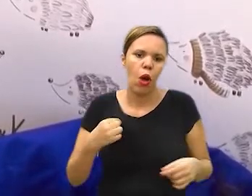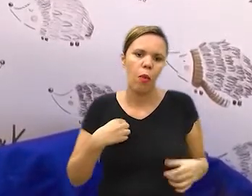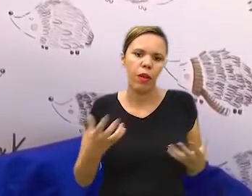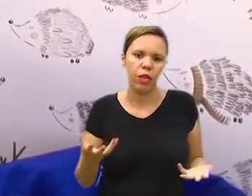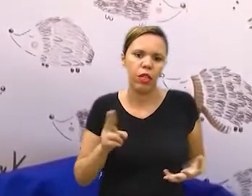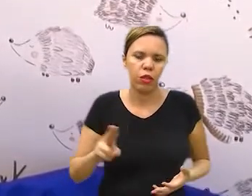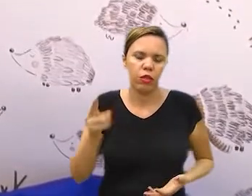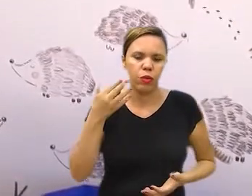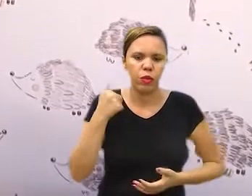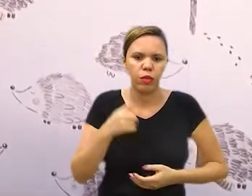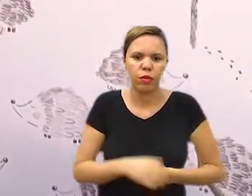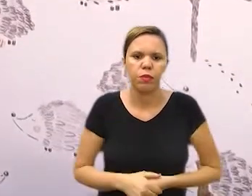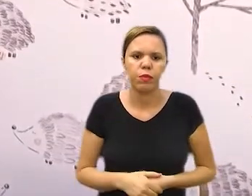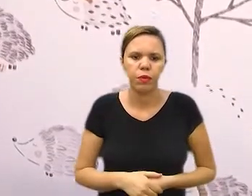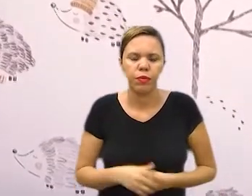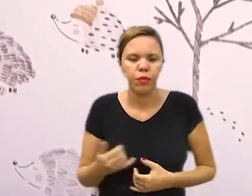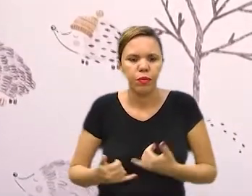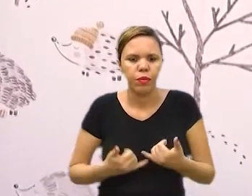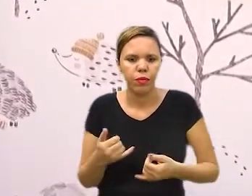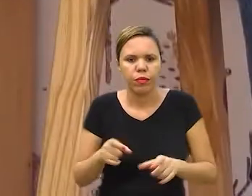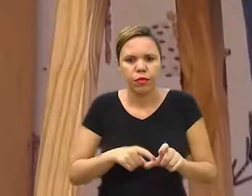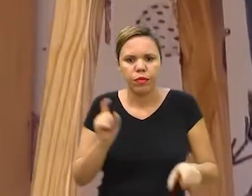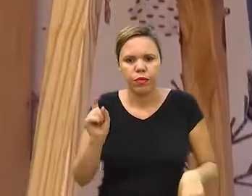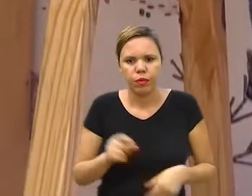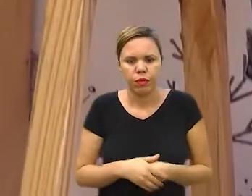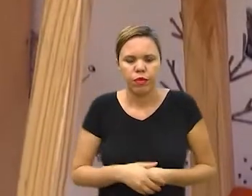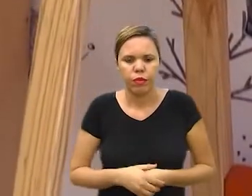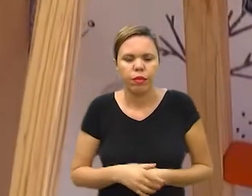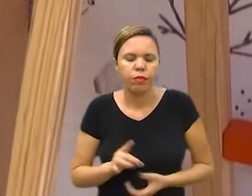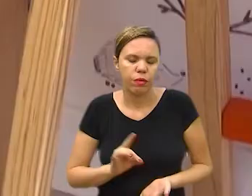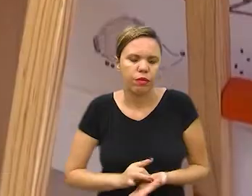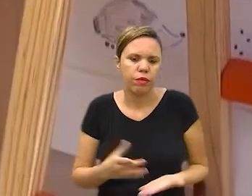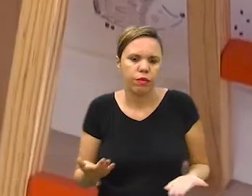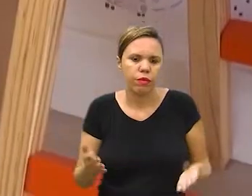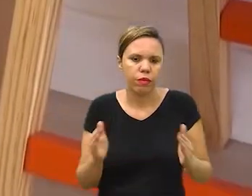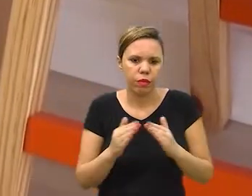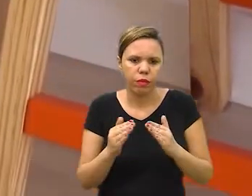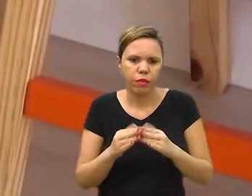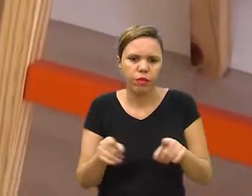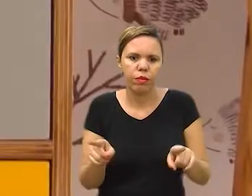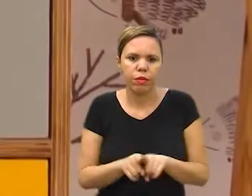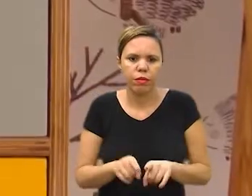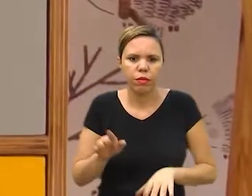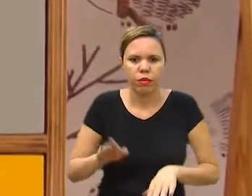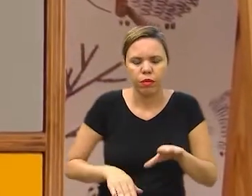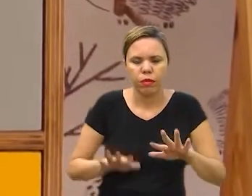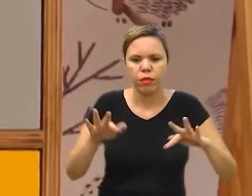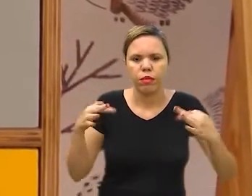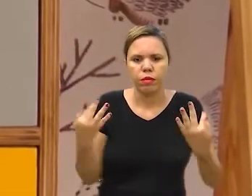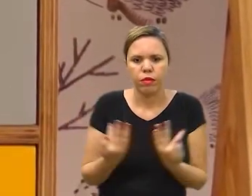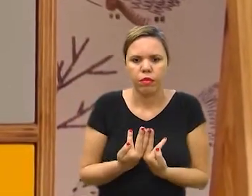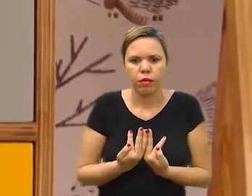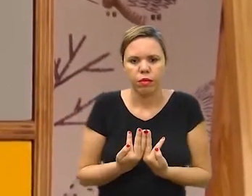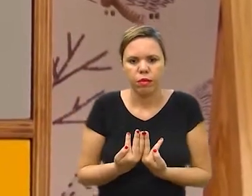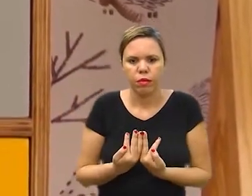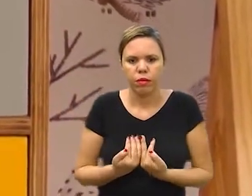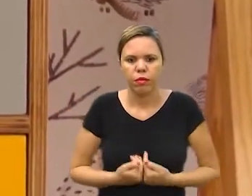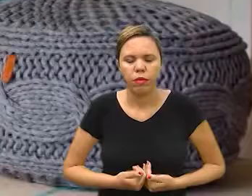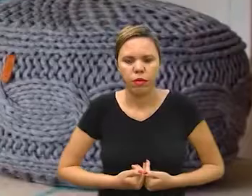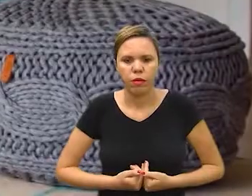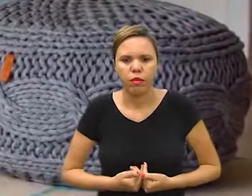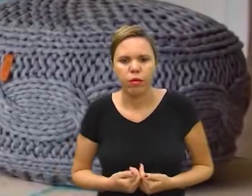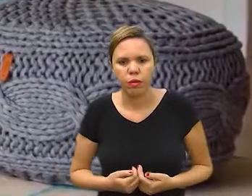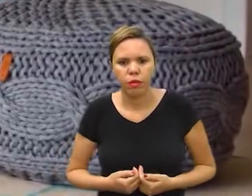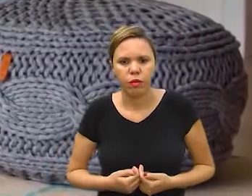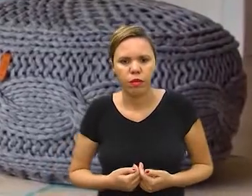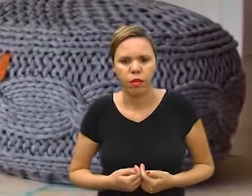os brinquedos que ele quer brincar. Essa autonomia, né? Exato. Então, em casa também, porque às vezes os pais, né, colocam